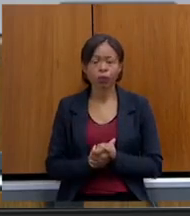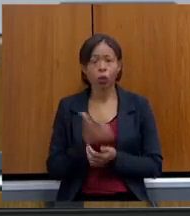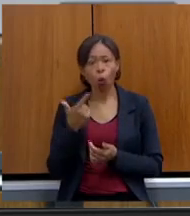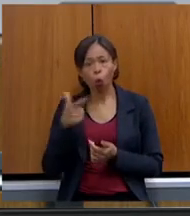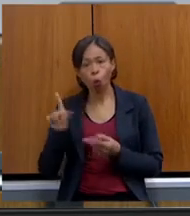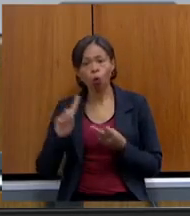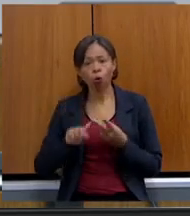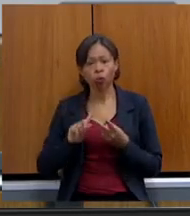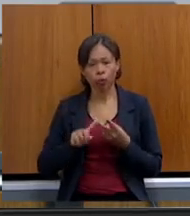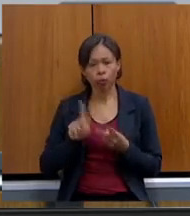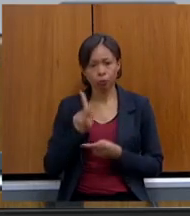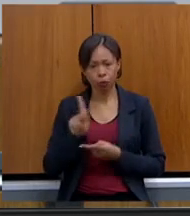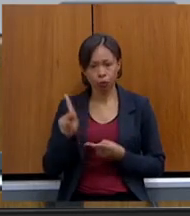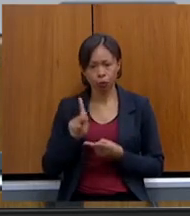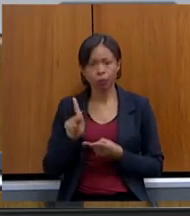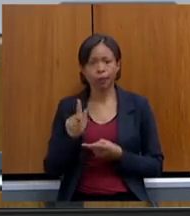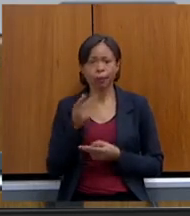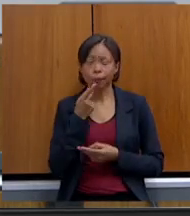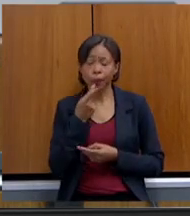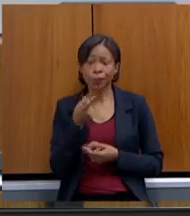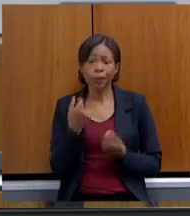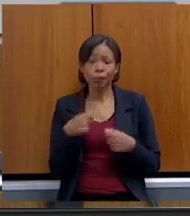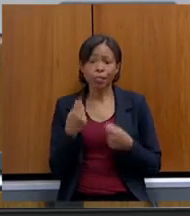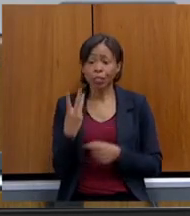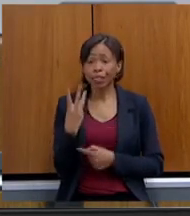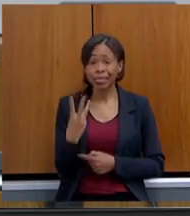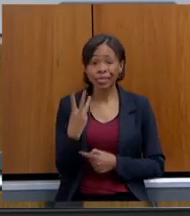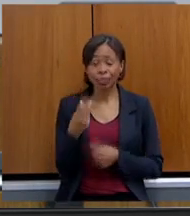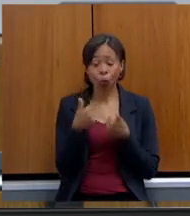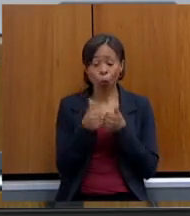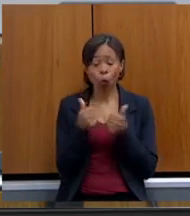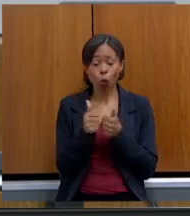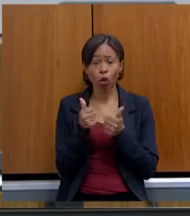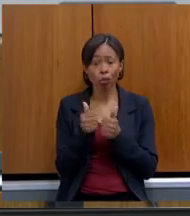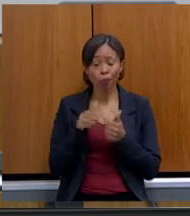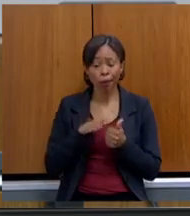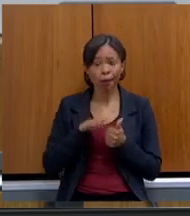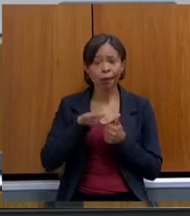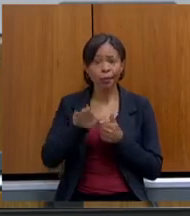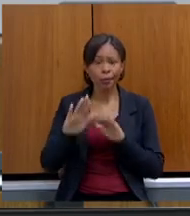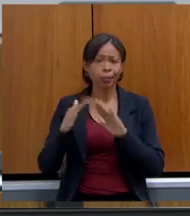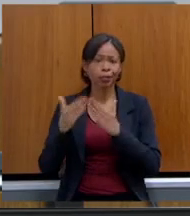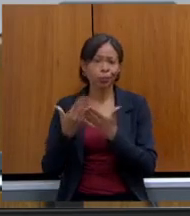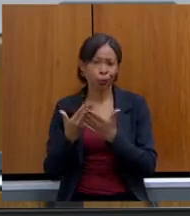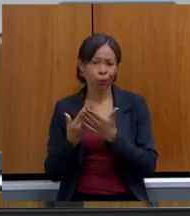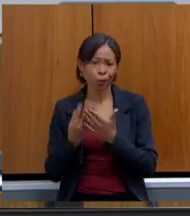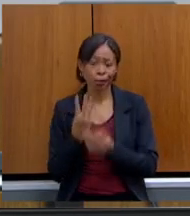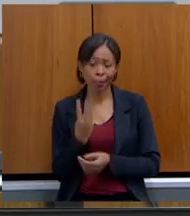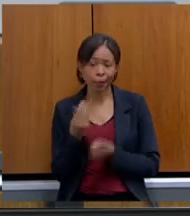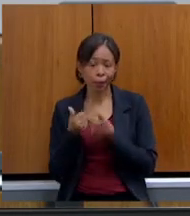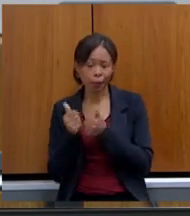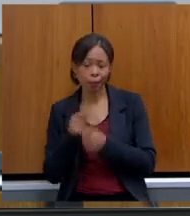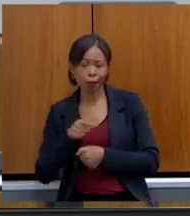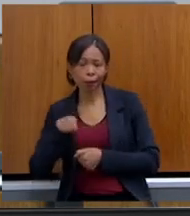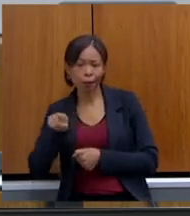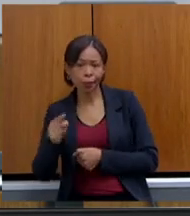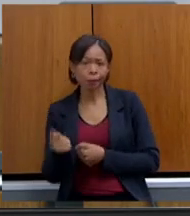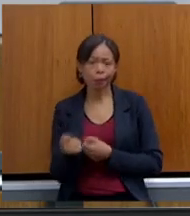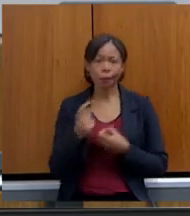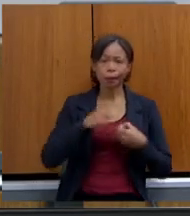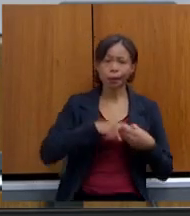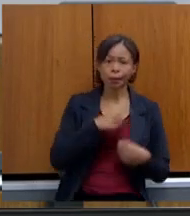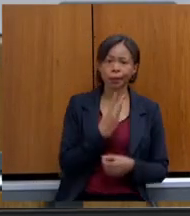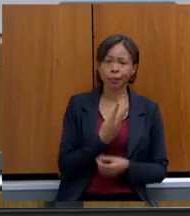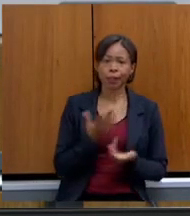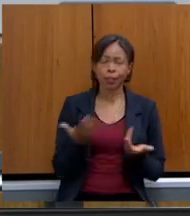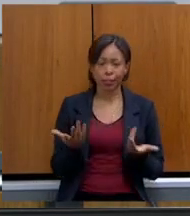Que a Luciene eu tenho que pegar três ônibus para chegar na escola 3,3 de volta em torno de duas horas para chegar à escola e